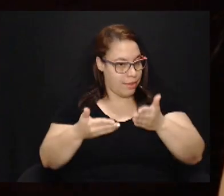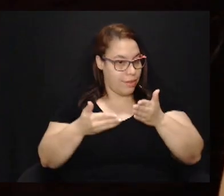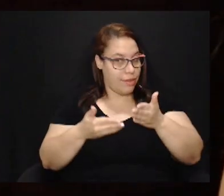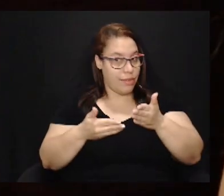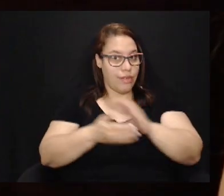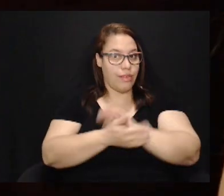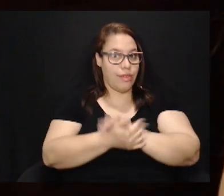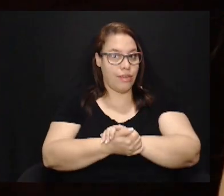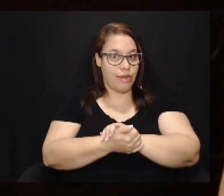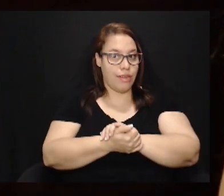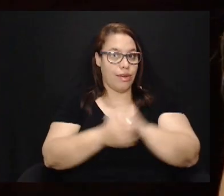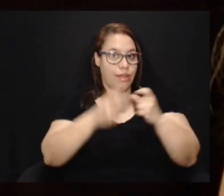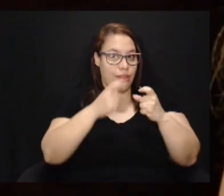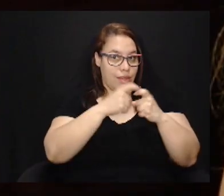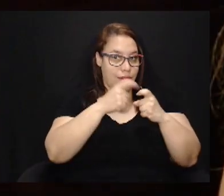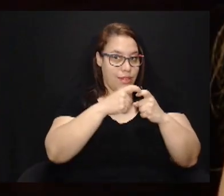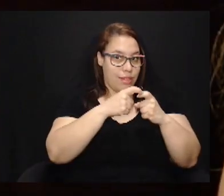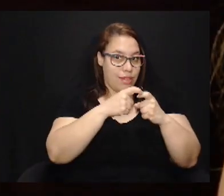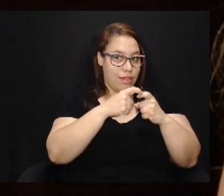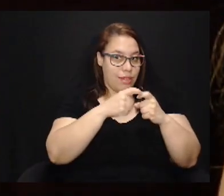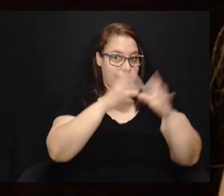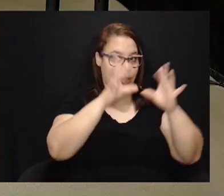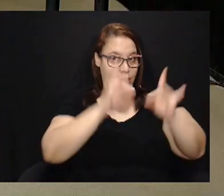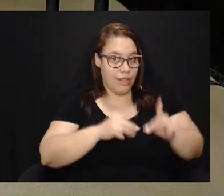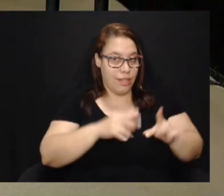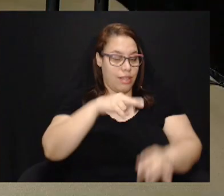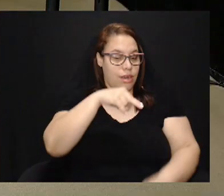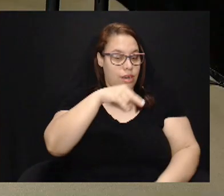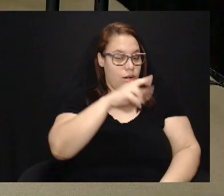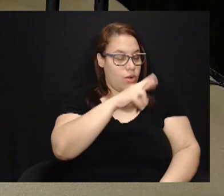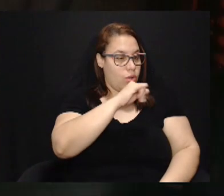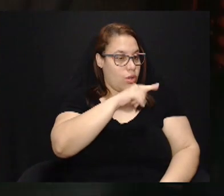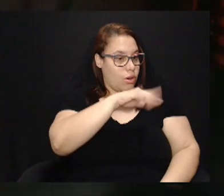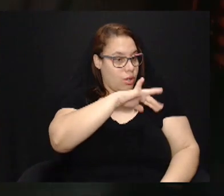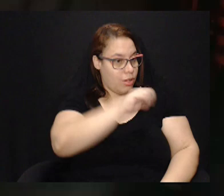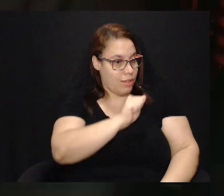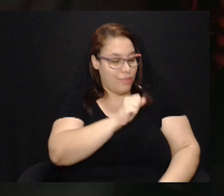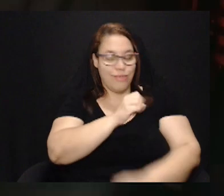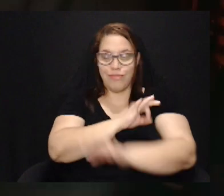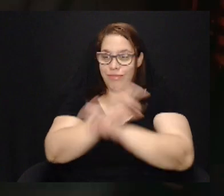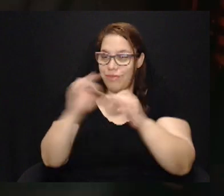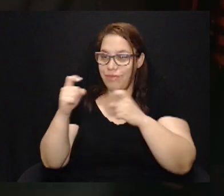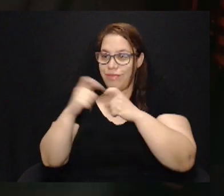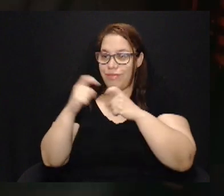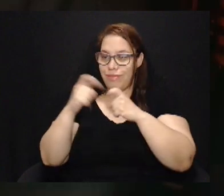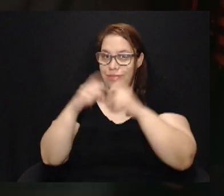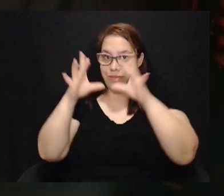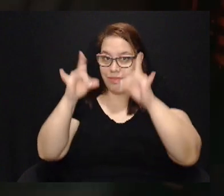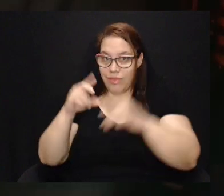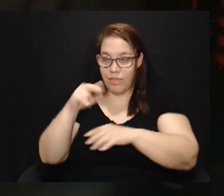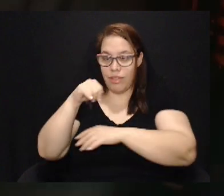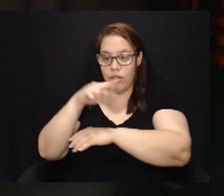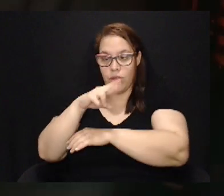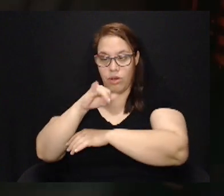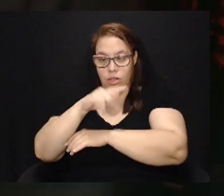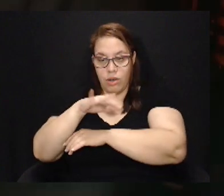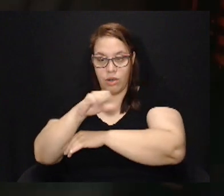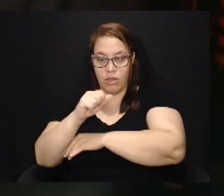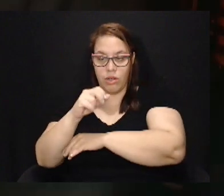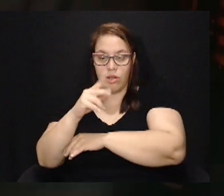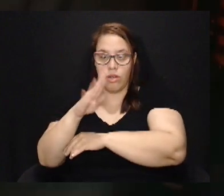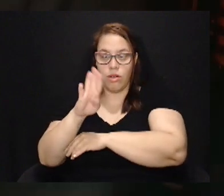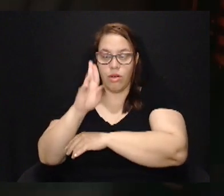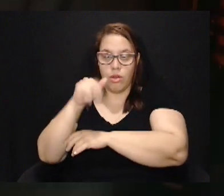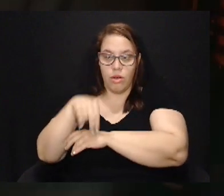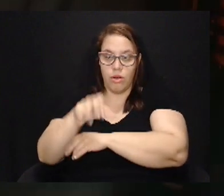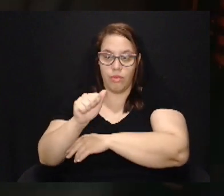médica com especialização em nutrologia. Maravilha! Médica especialização em nutrologia, Bruna Patrão. E também mais